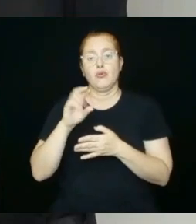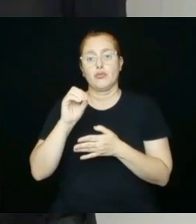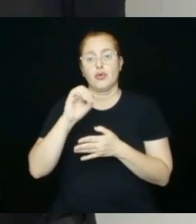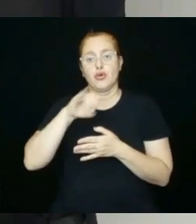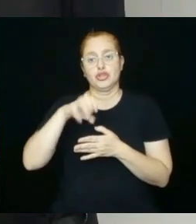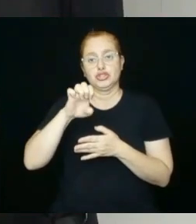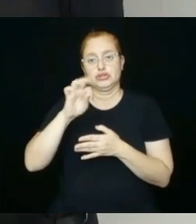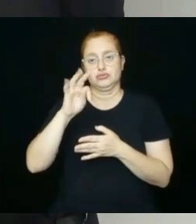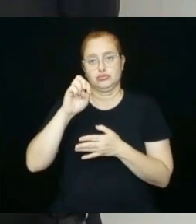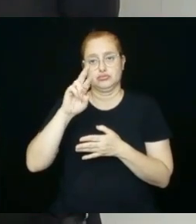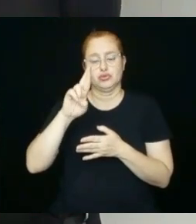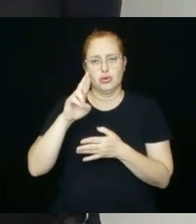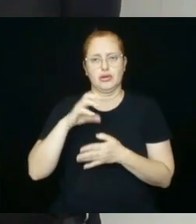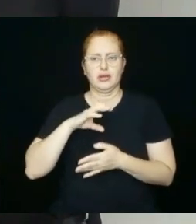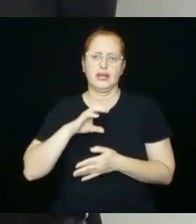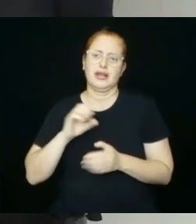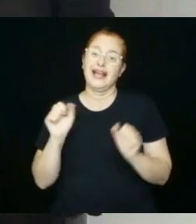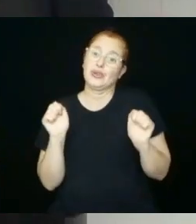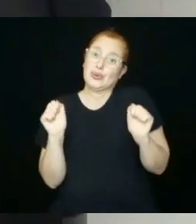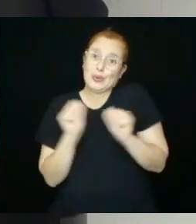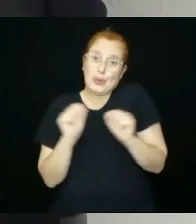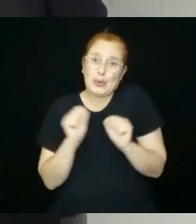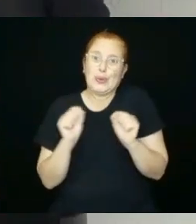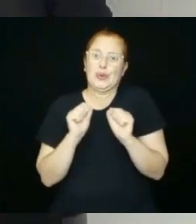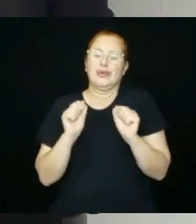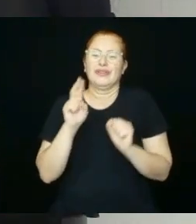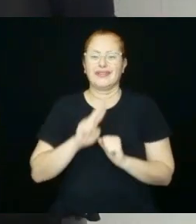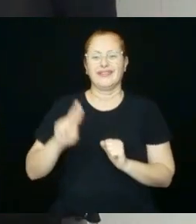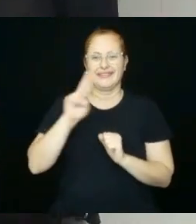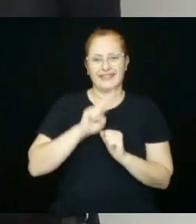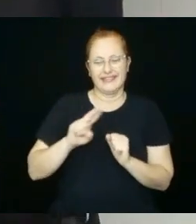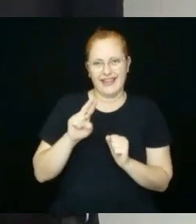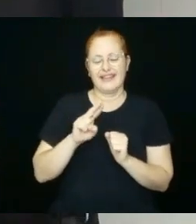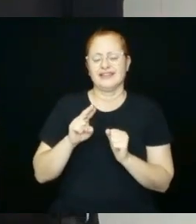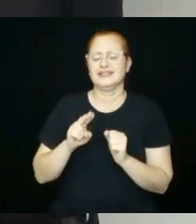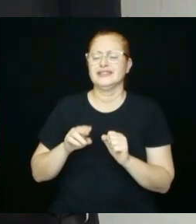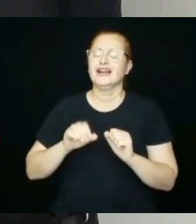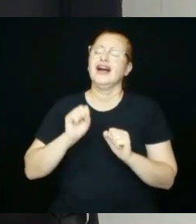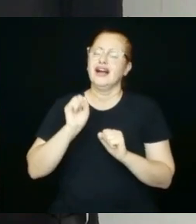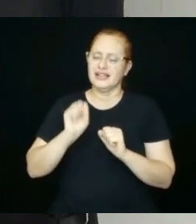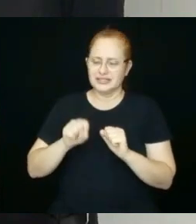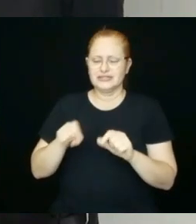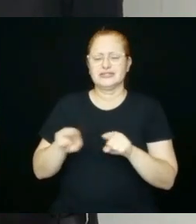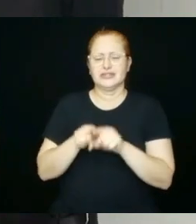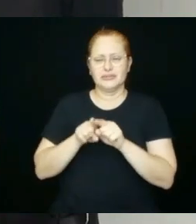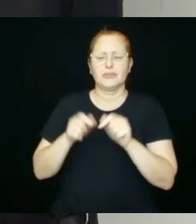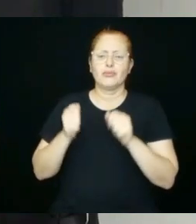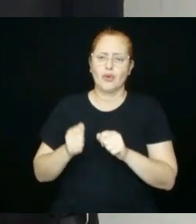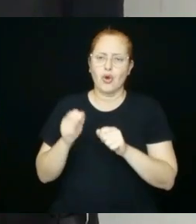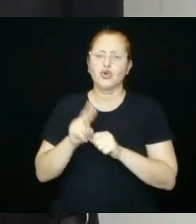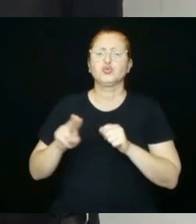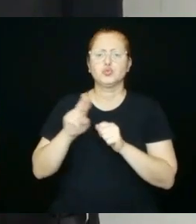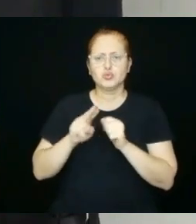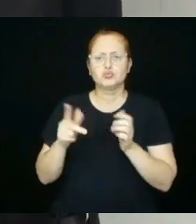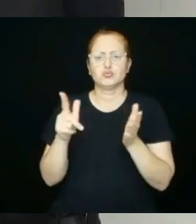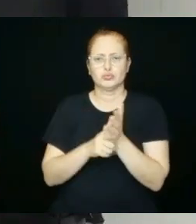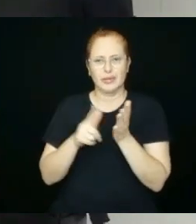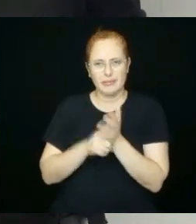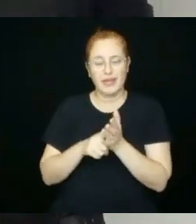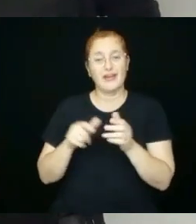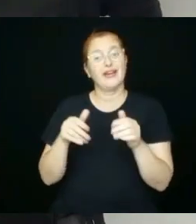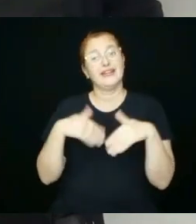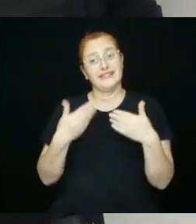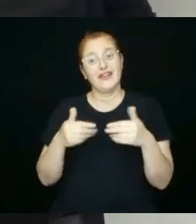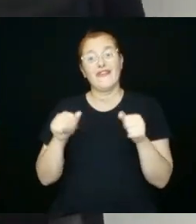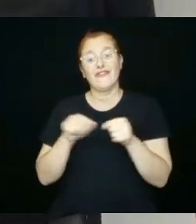adorei usar também. Sim, que é uma coisa que também já faz parte, né? Acontece às vezes no papel. Acontece. veio acontecer na